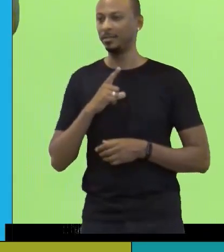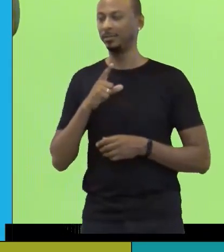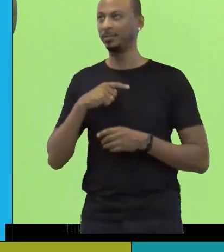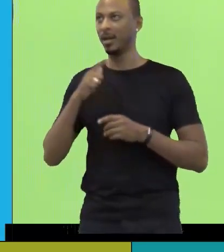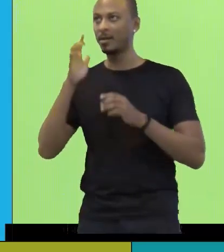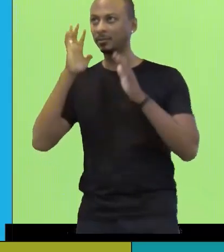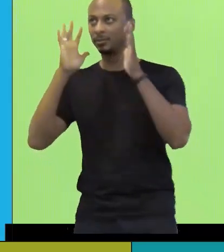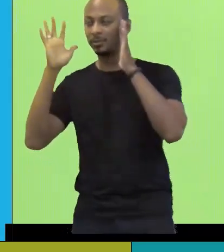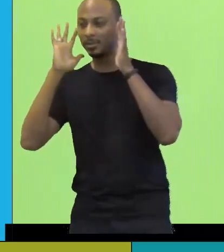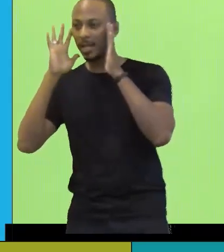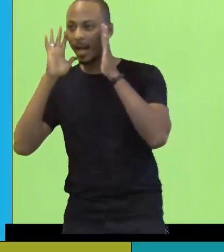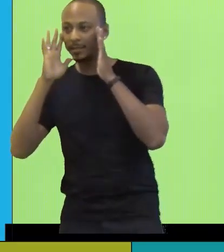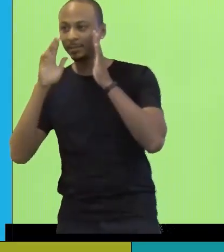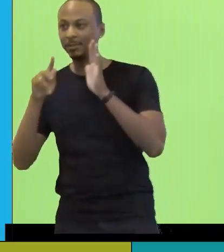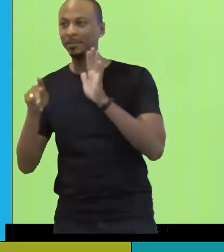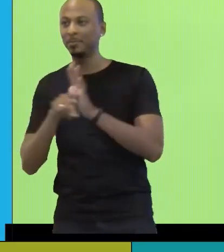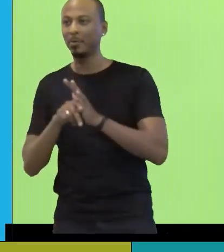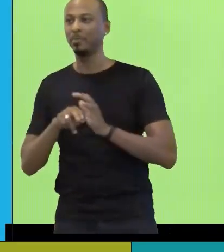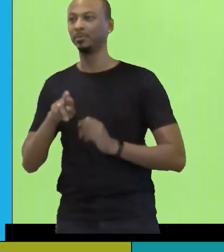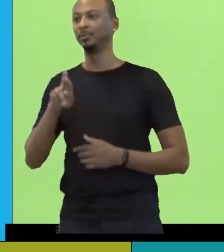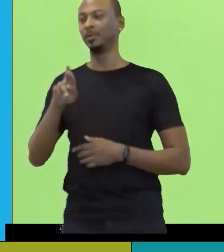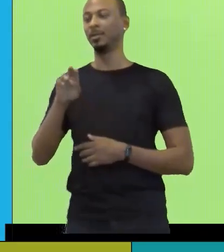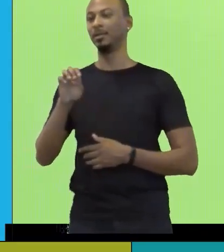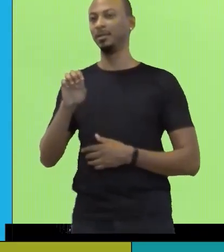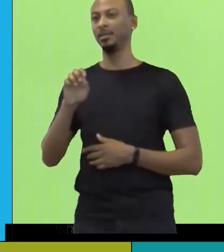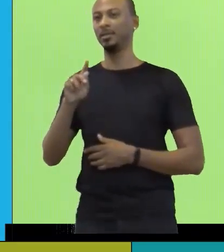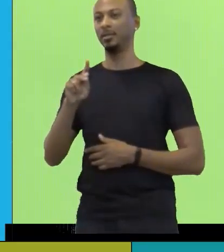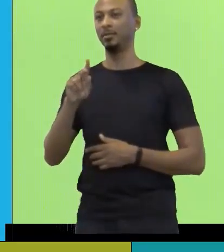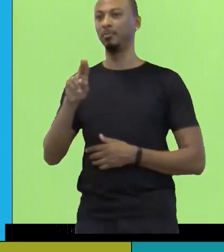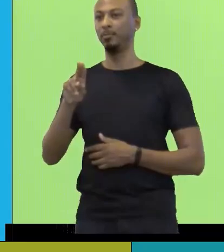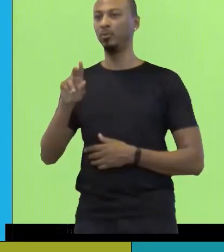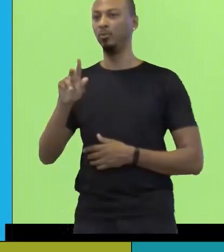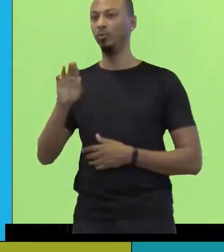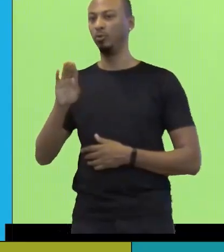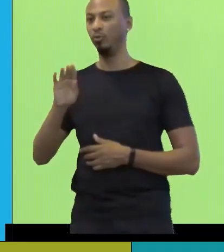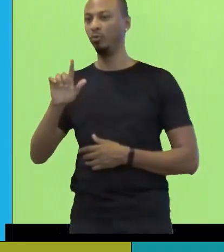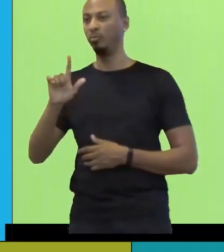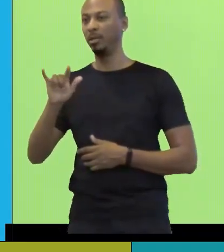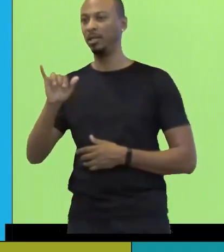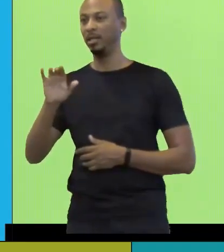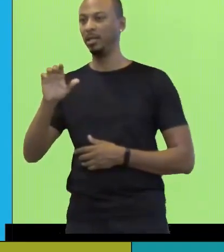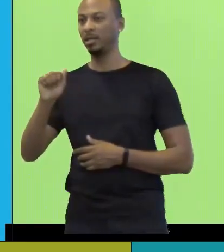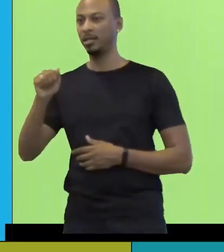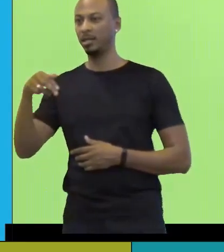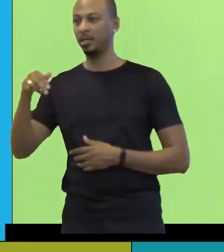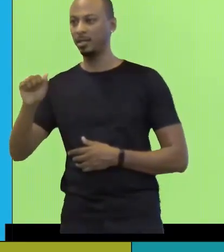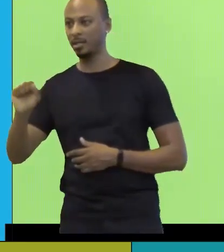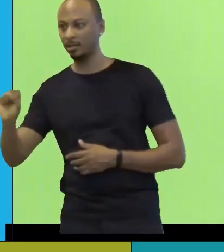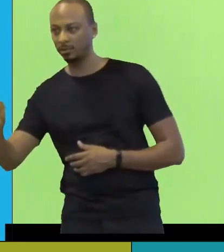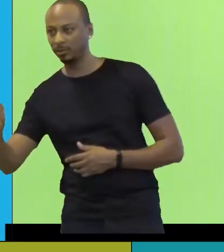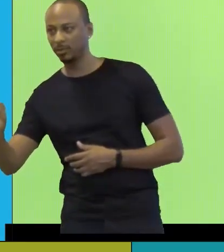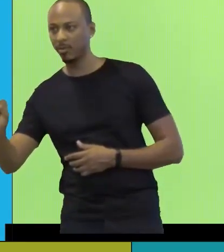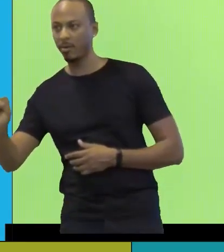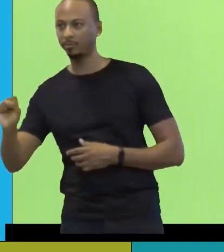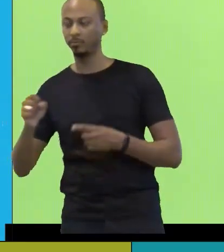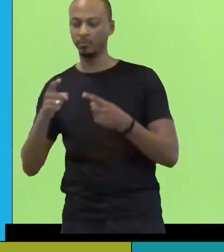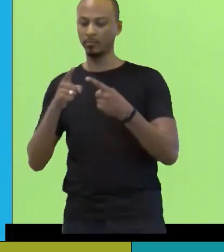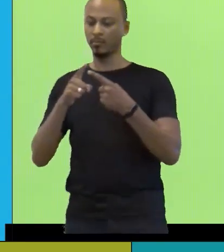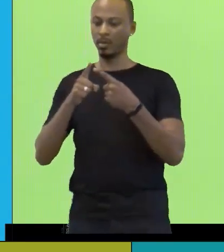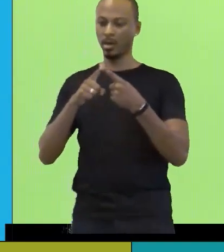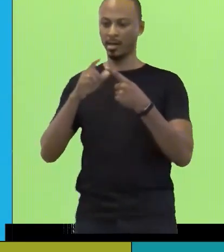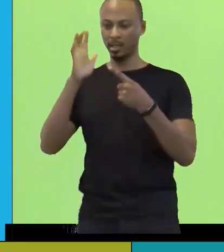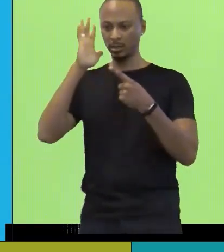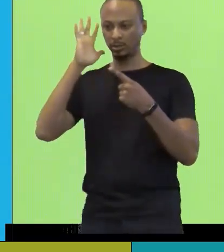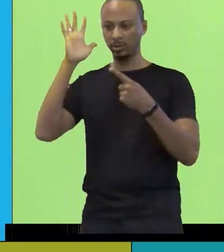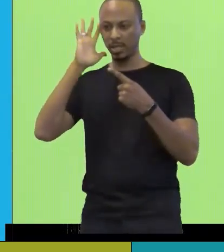republicanas. Anota isso, por favor. Enquanto em uma obra Maquiavel apresenta